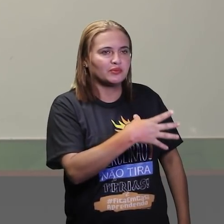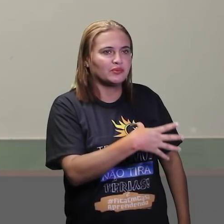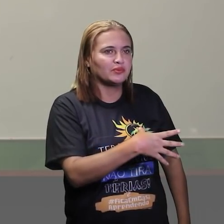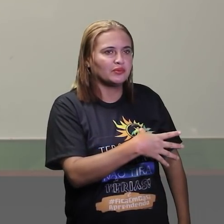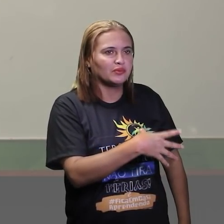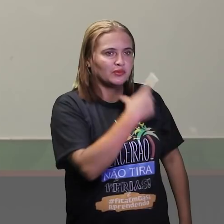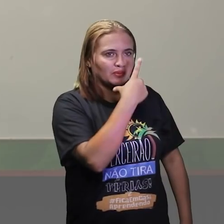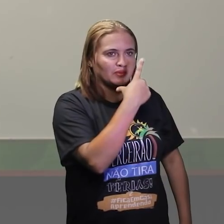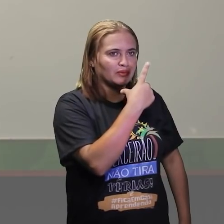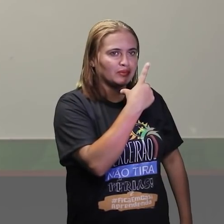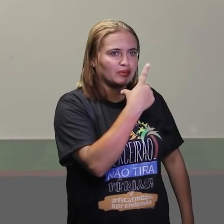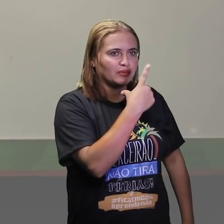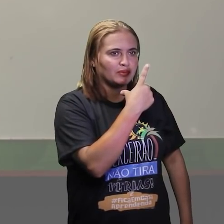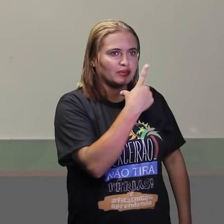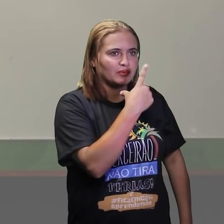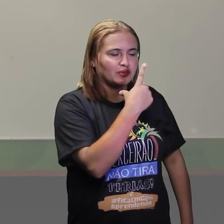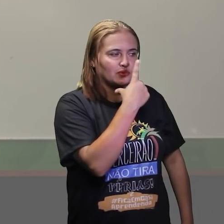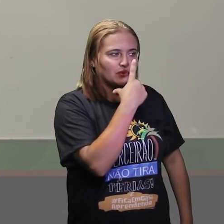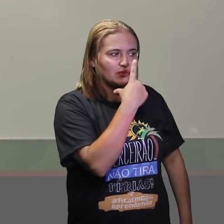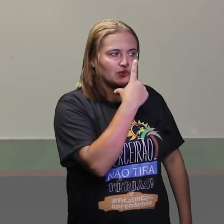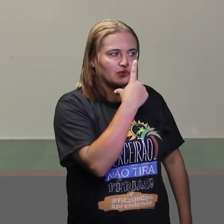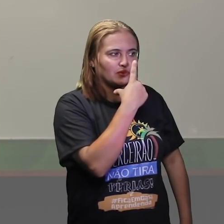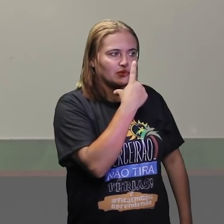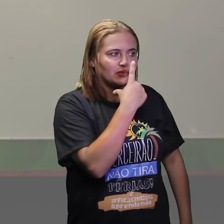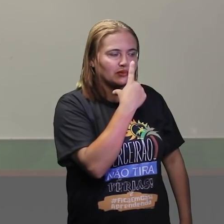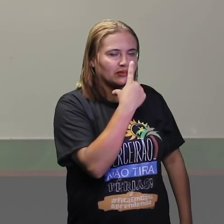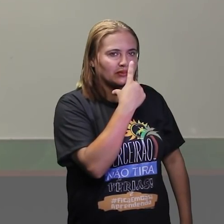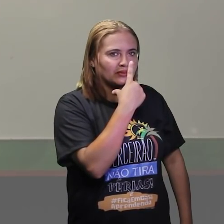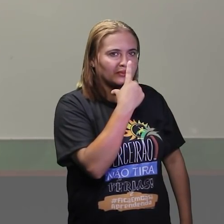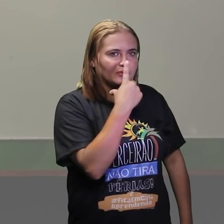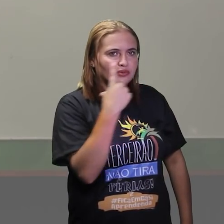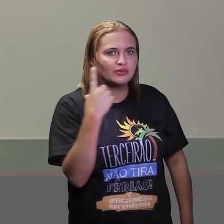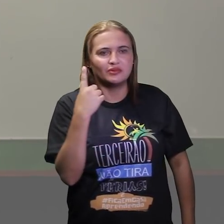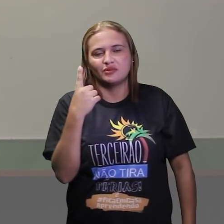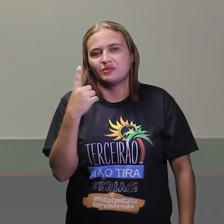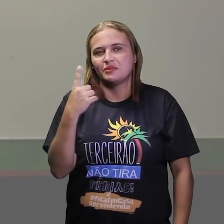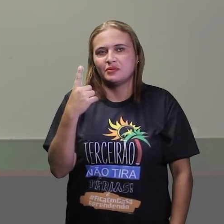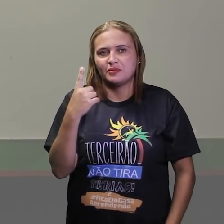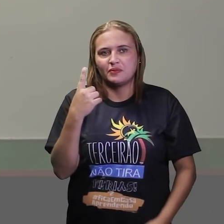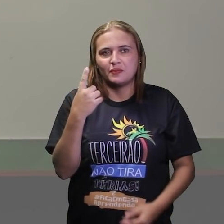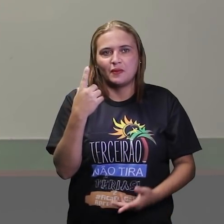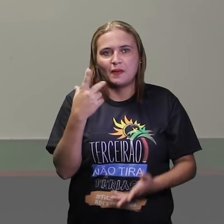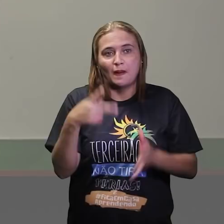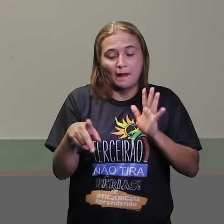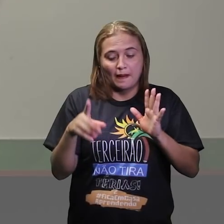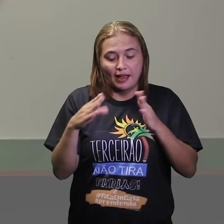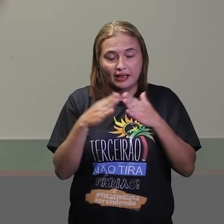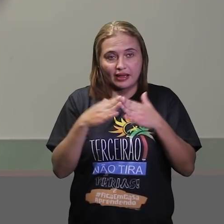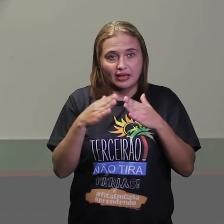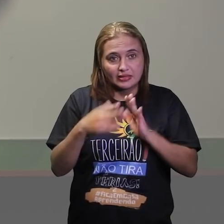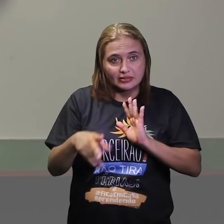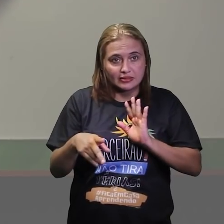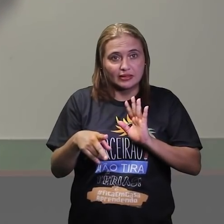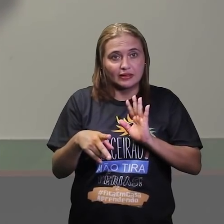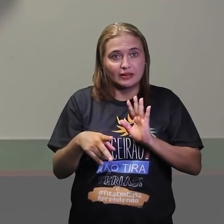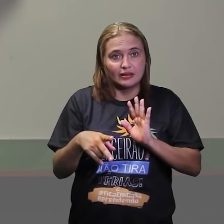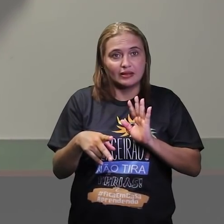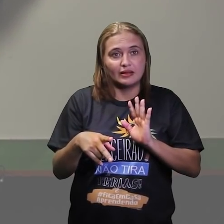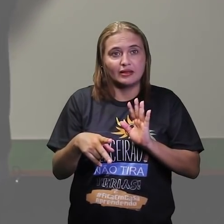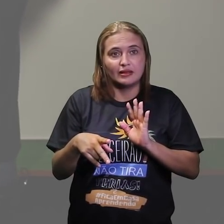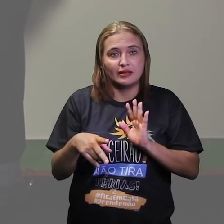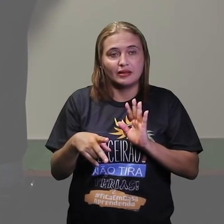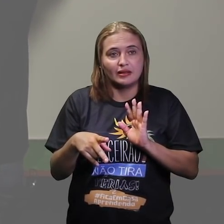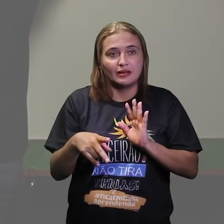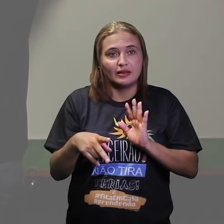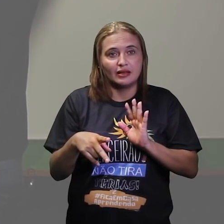só. Então, em Rousseau tu vai ver, olha aqui, ó. Para Rousseau, a propriedade privada é um mal.